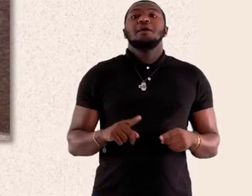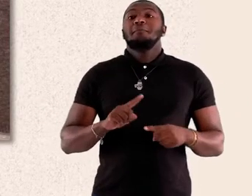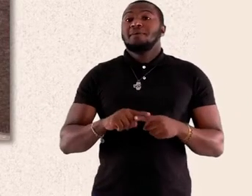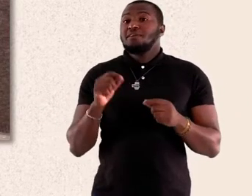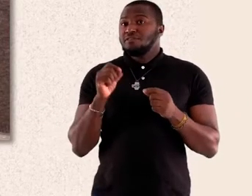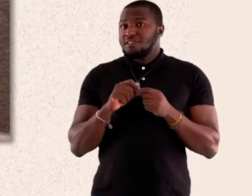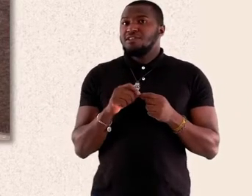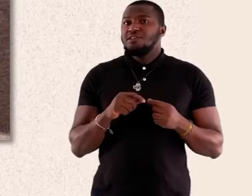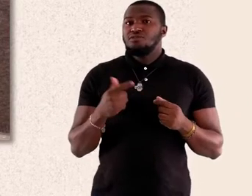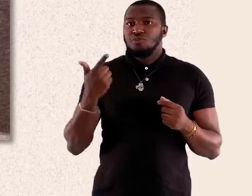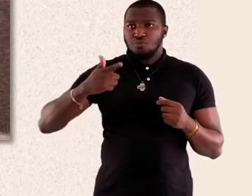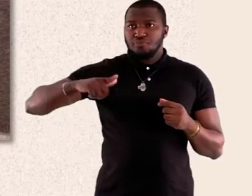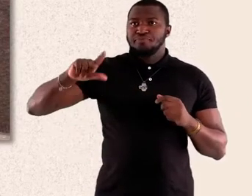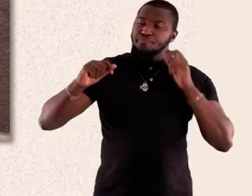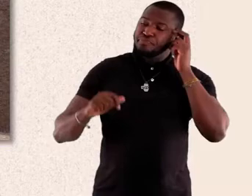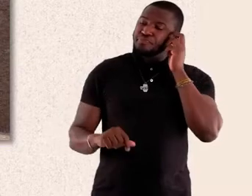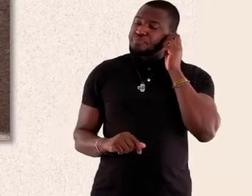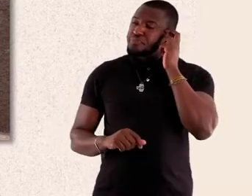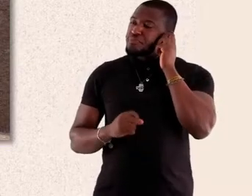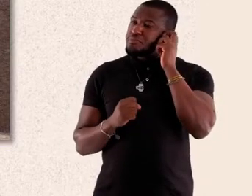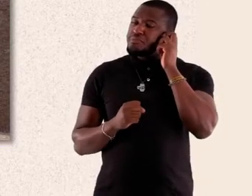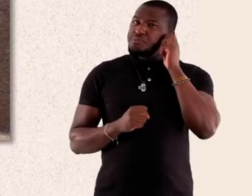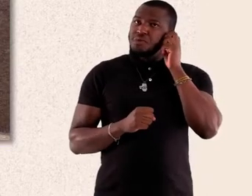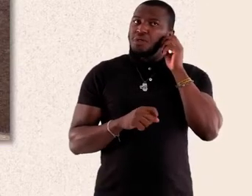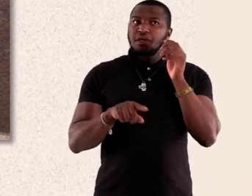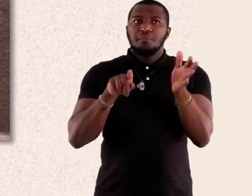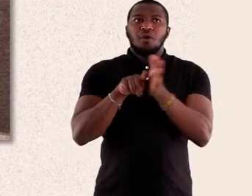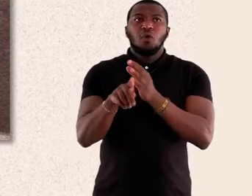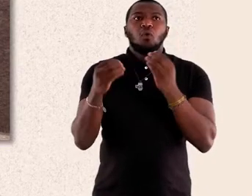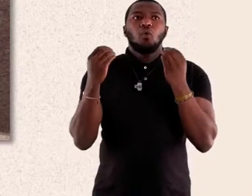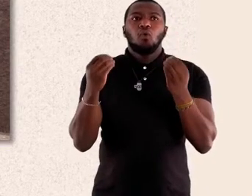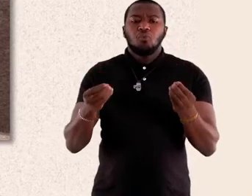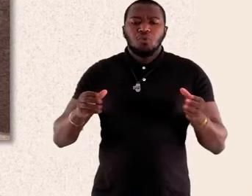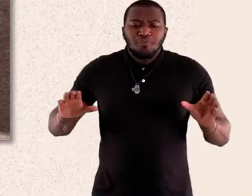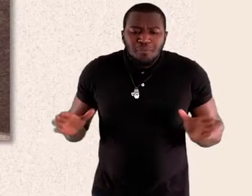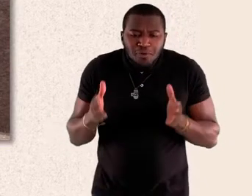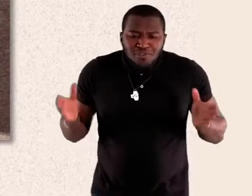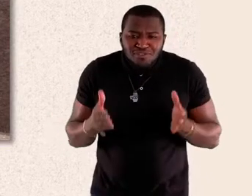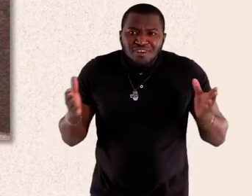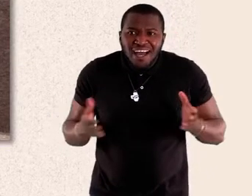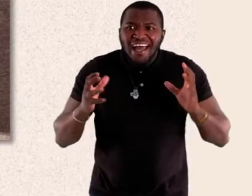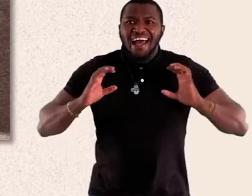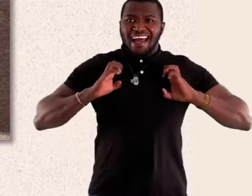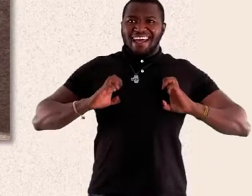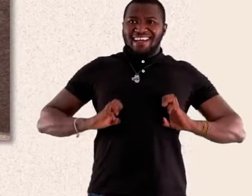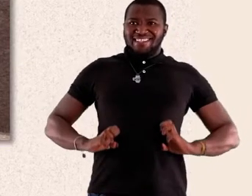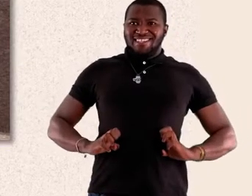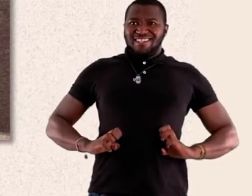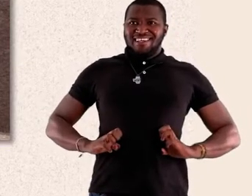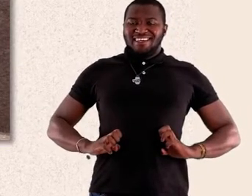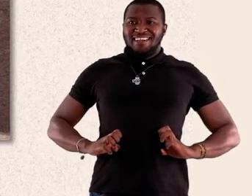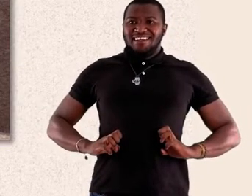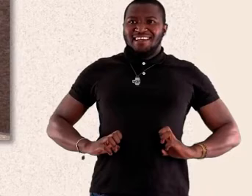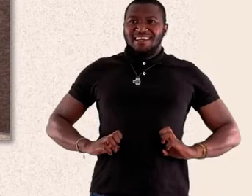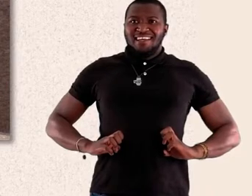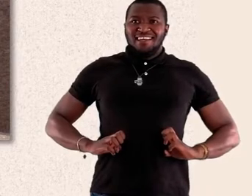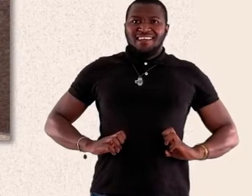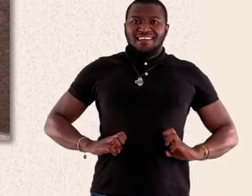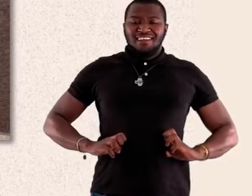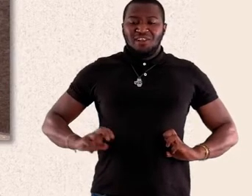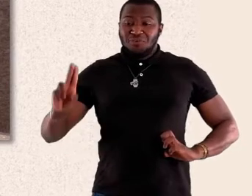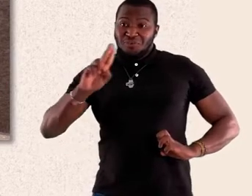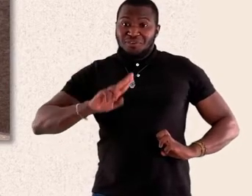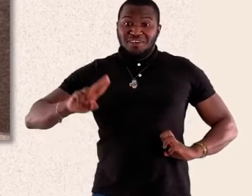fazer uma aqui que é interessante ali perguntaram Como estimular essa ética feminina do Cuidado em todos os líderes da